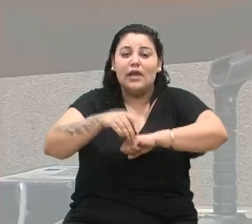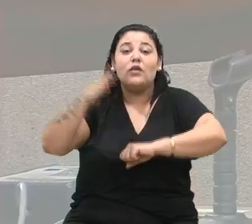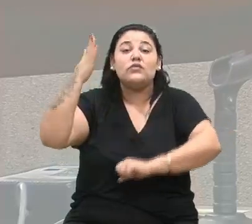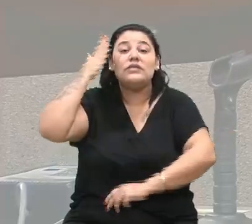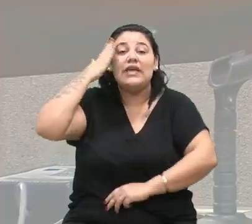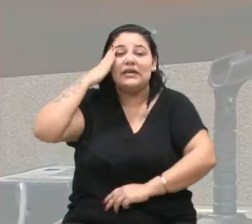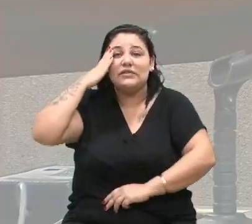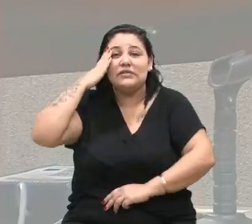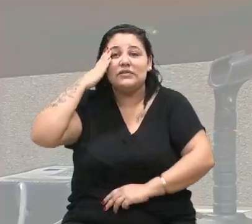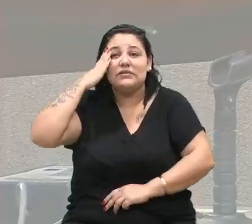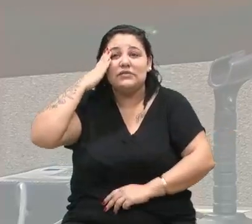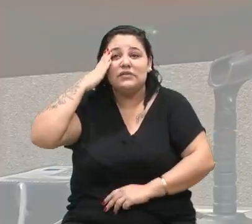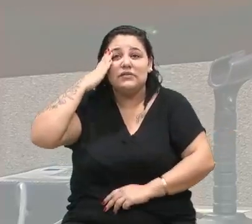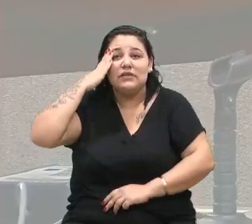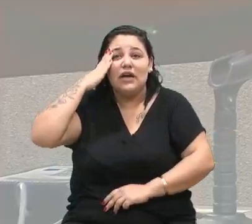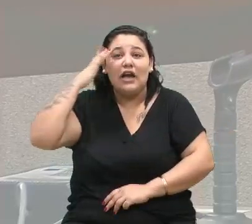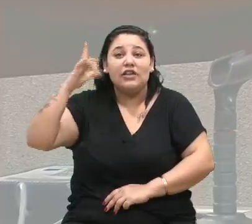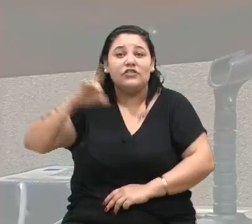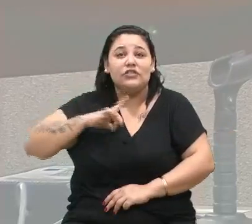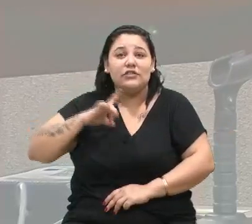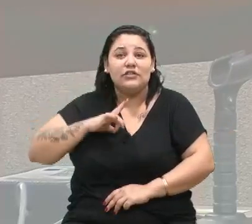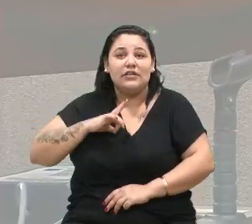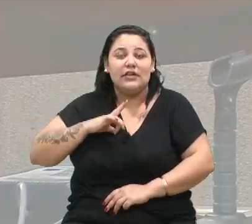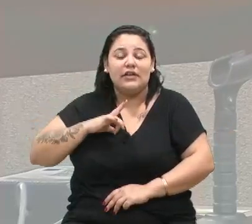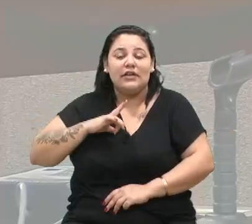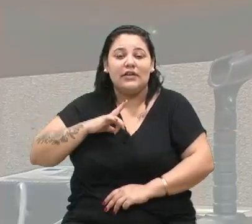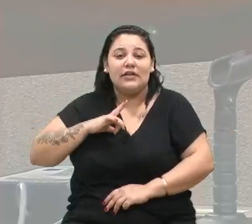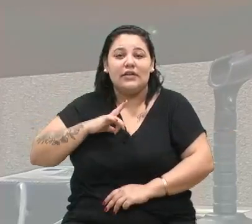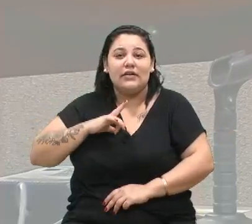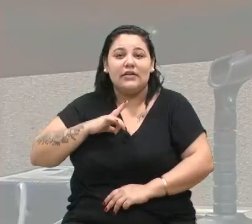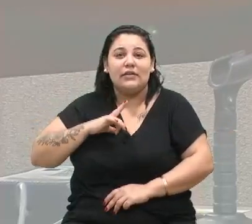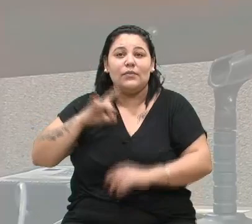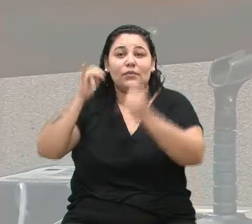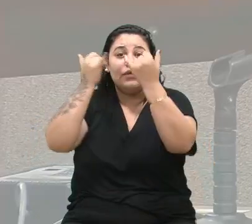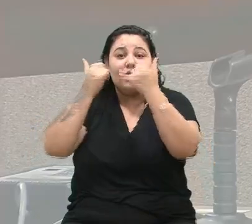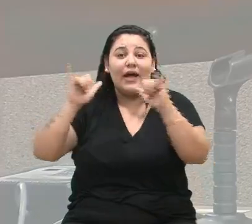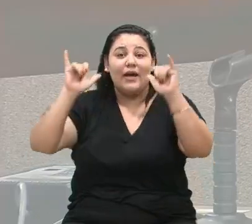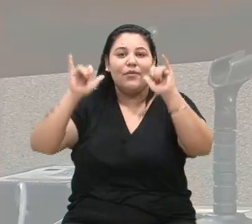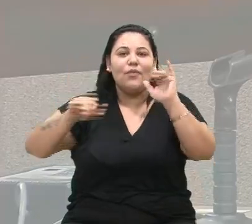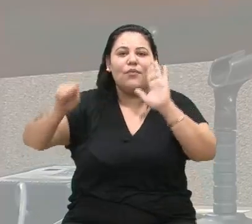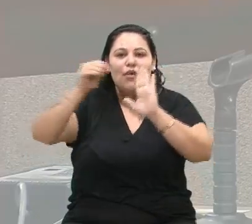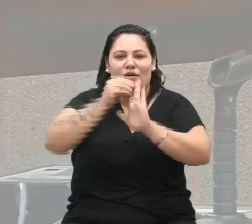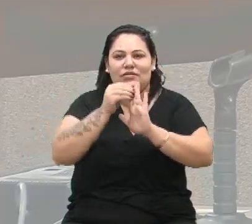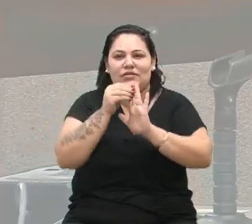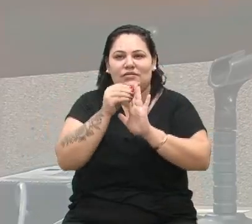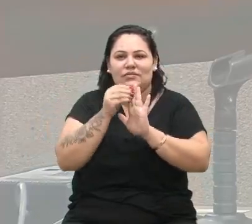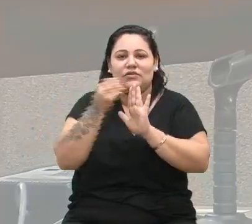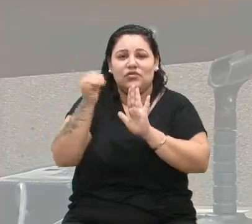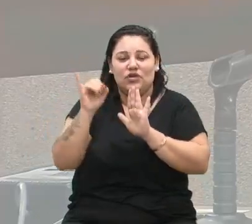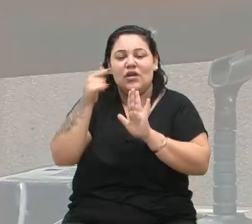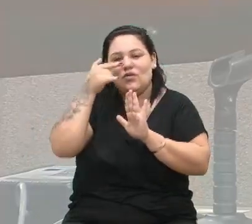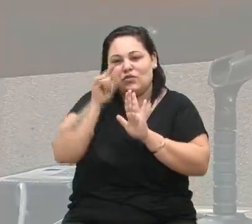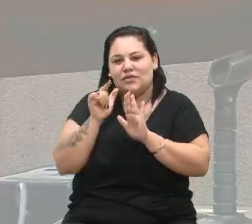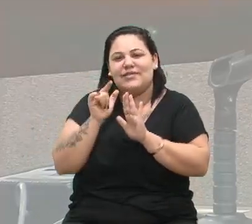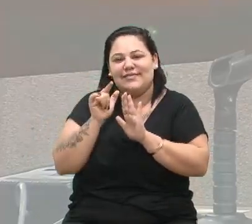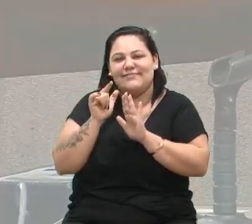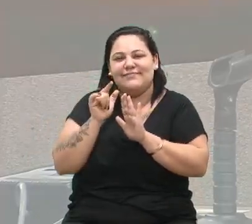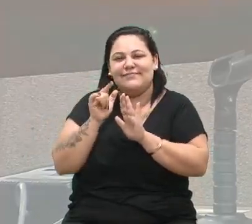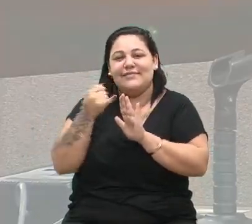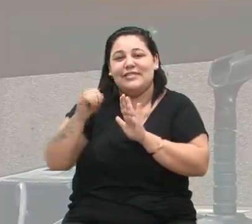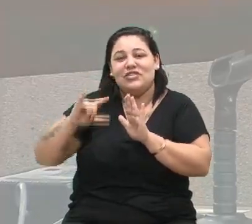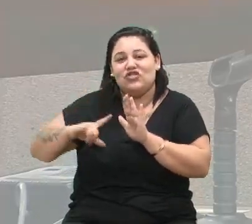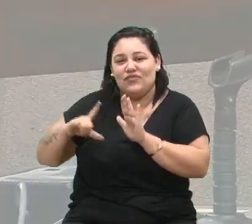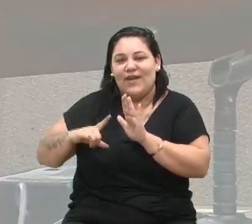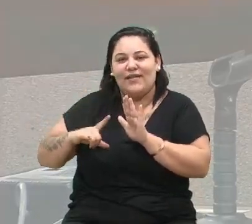que a gente ganhava por cabo lançado e nunca por cabo removido. E que só daria certo e teria avanço se nós tivéssemos